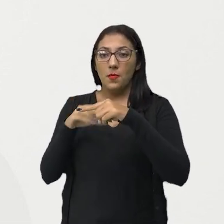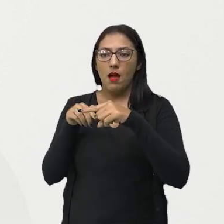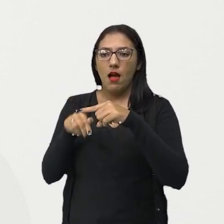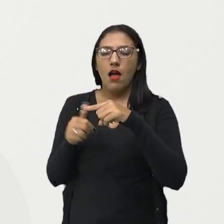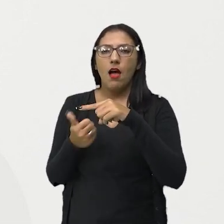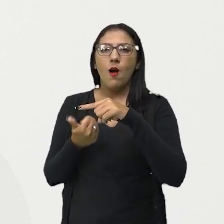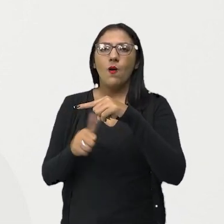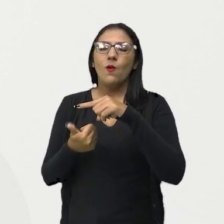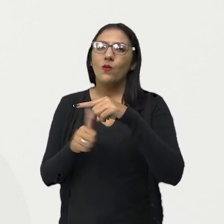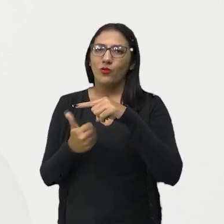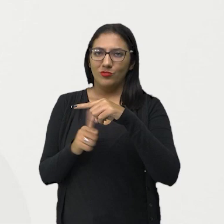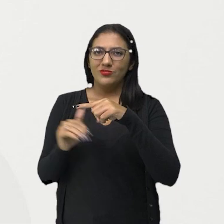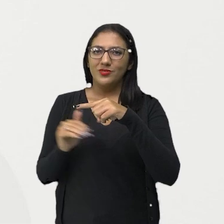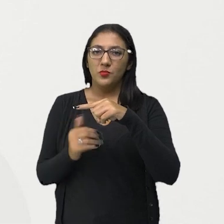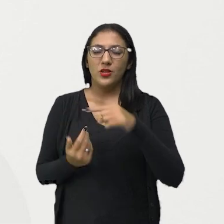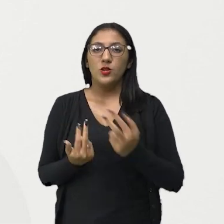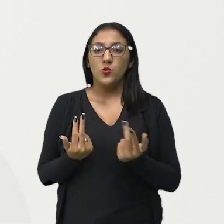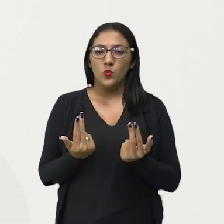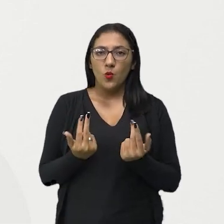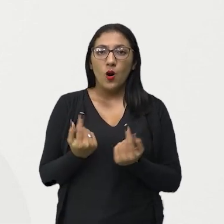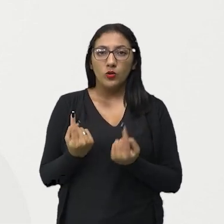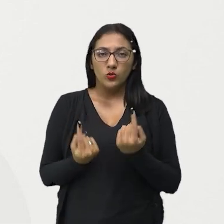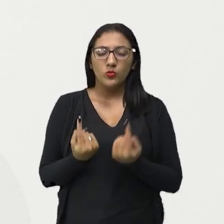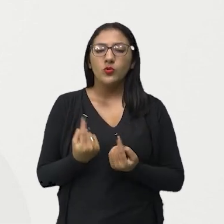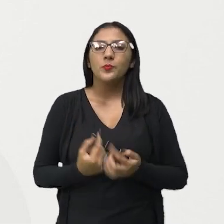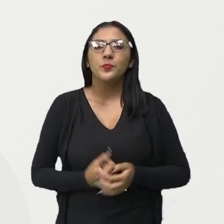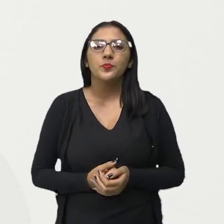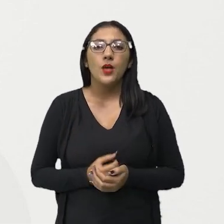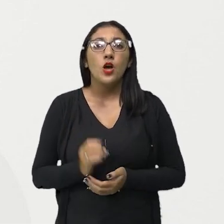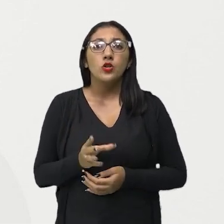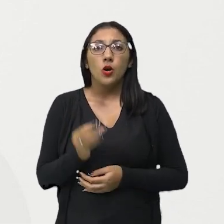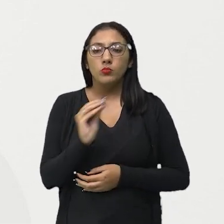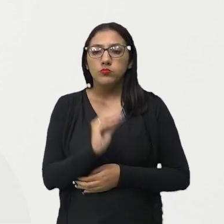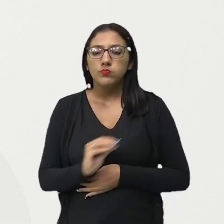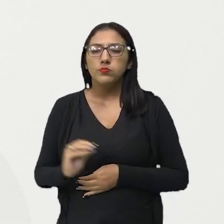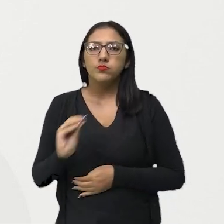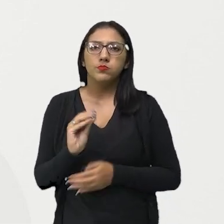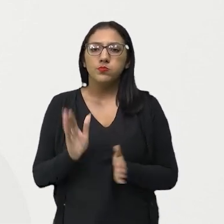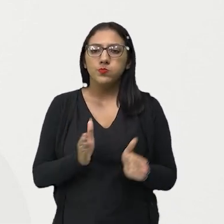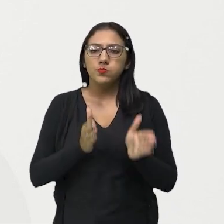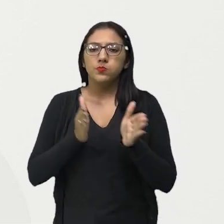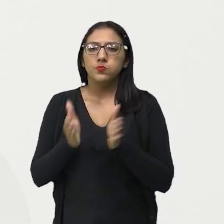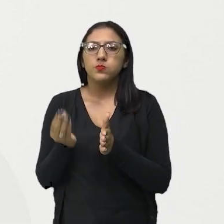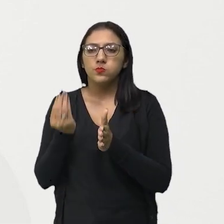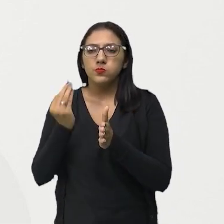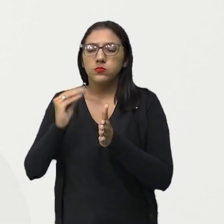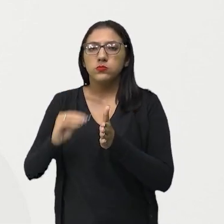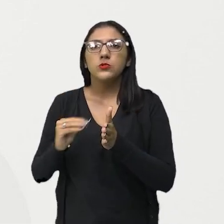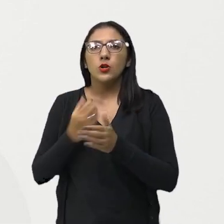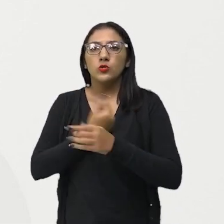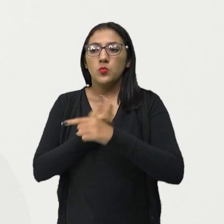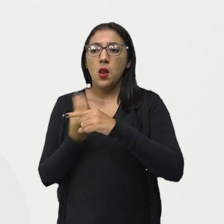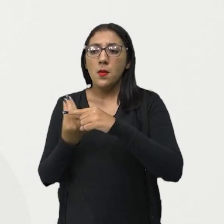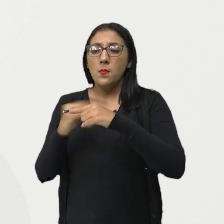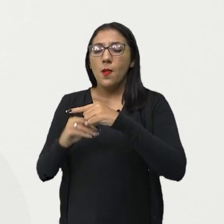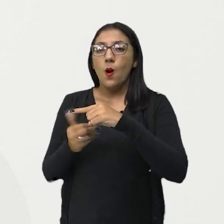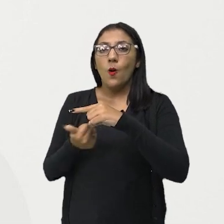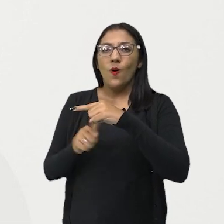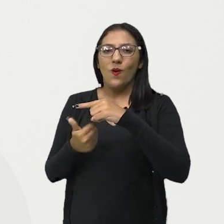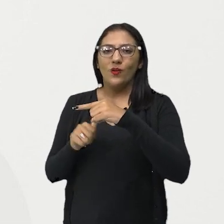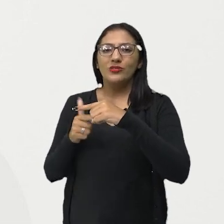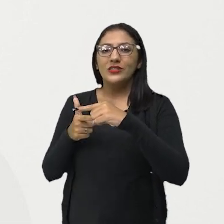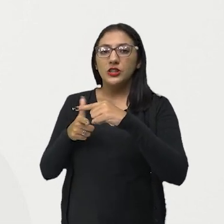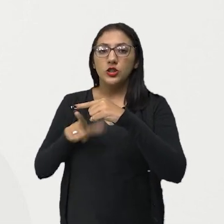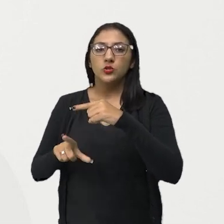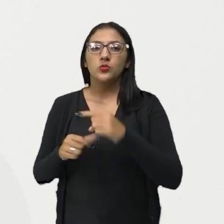também possui denominador 11. Então a gente apenas repete esse valor de denominador